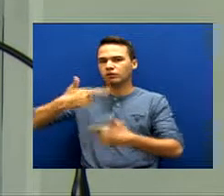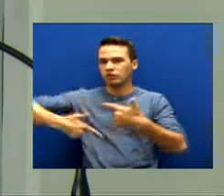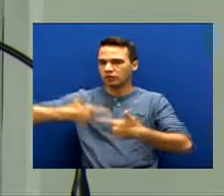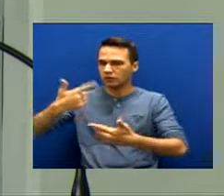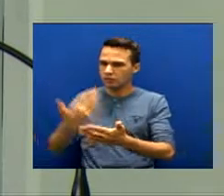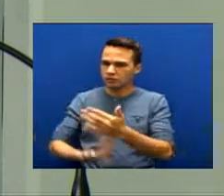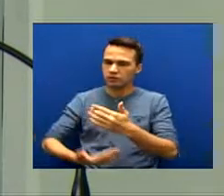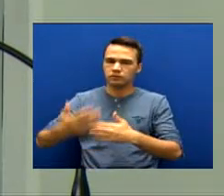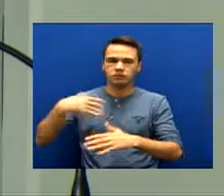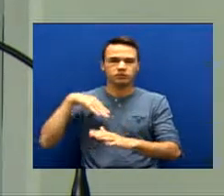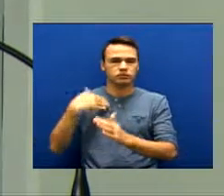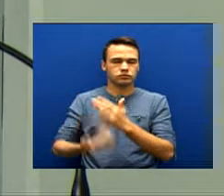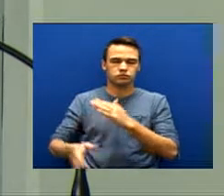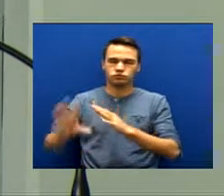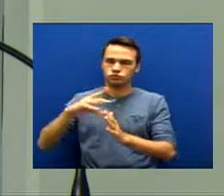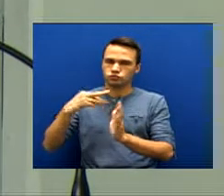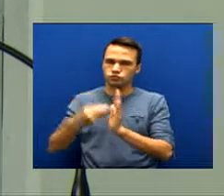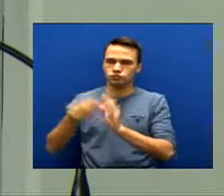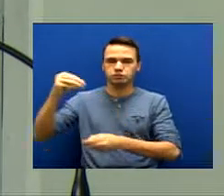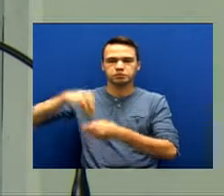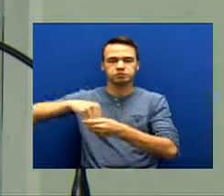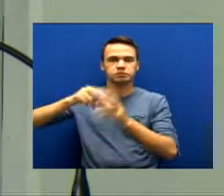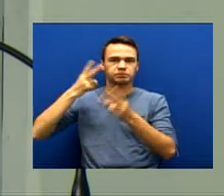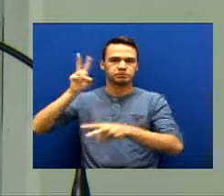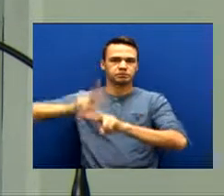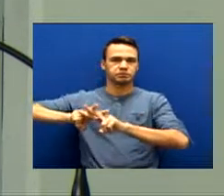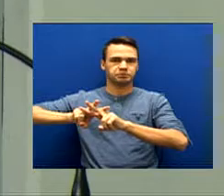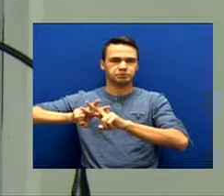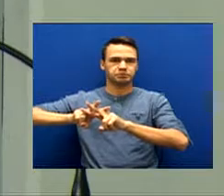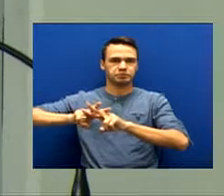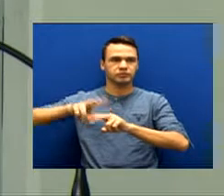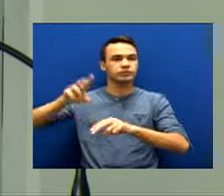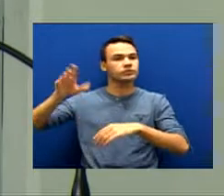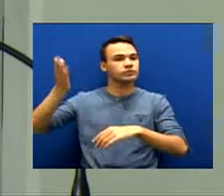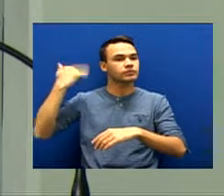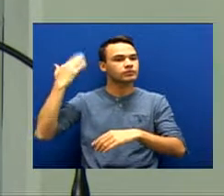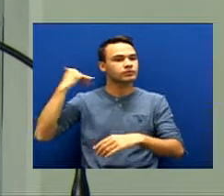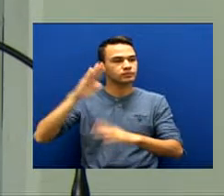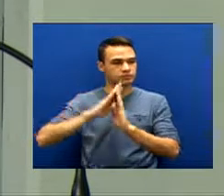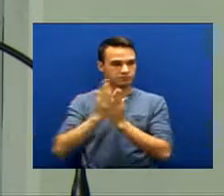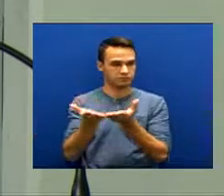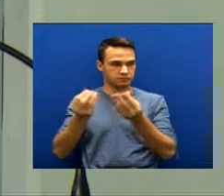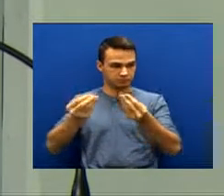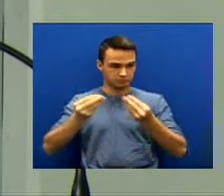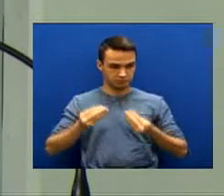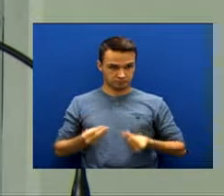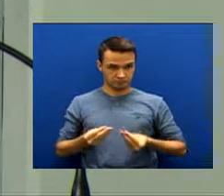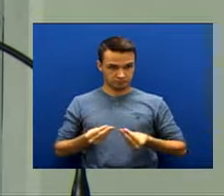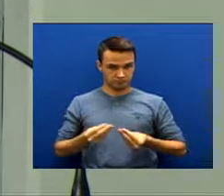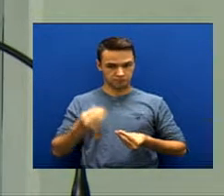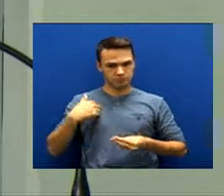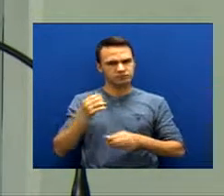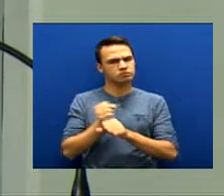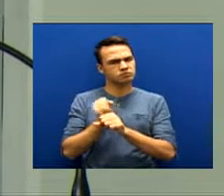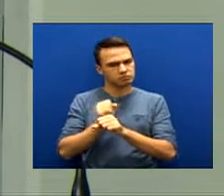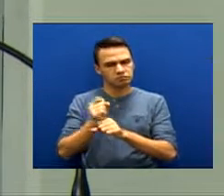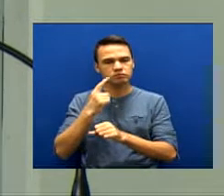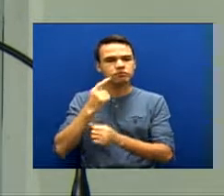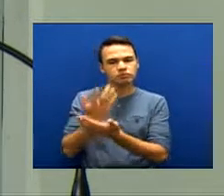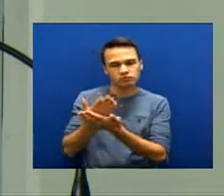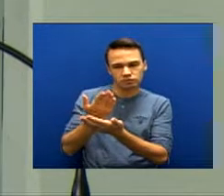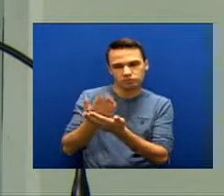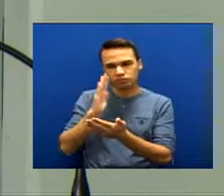haviam sendo incendiadas. Ao sair, um dos detentos, ele veio atrás de mim, não sei se aqueles